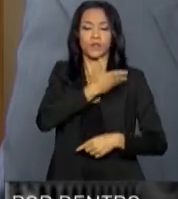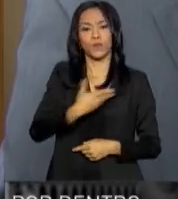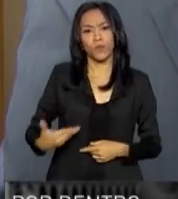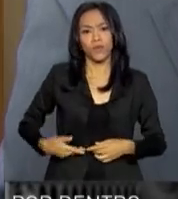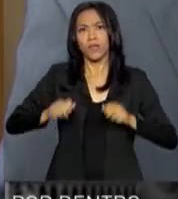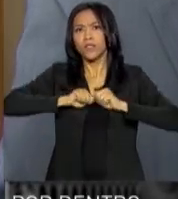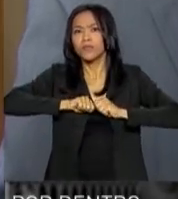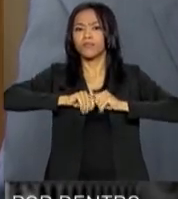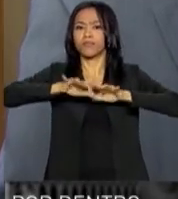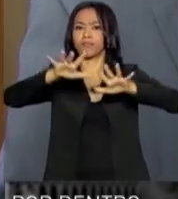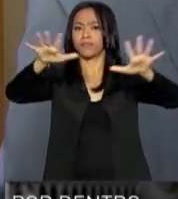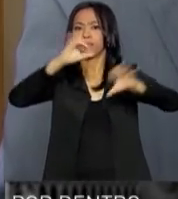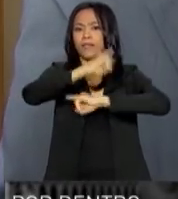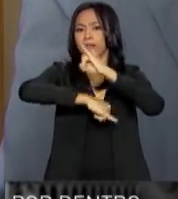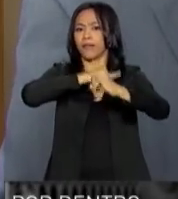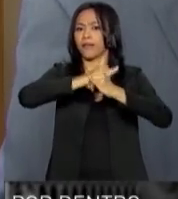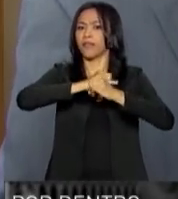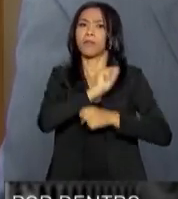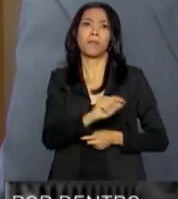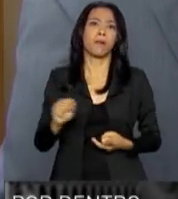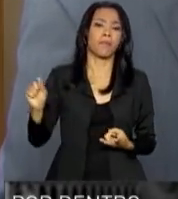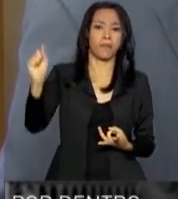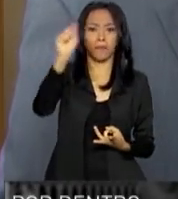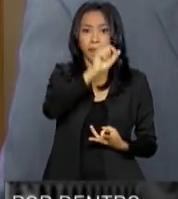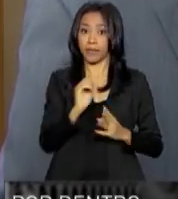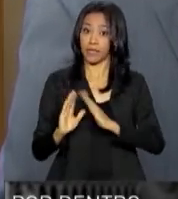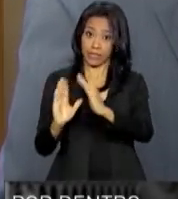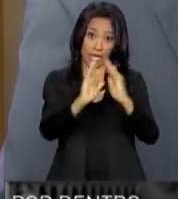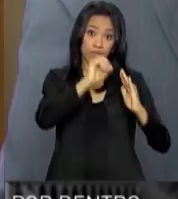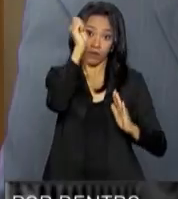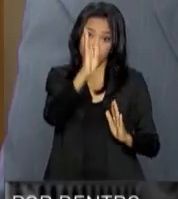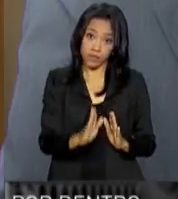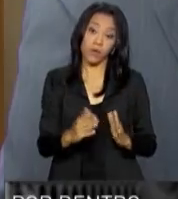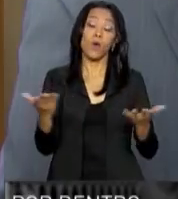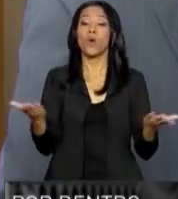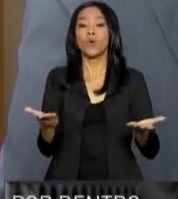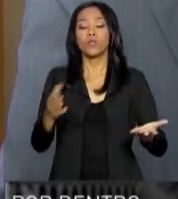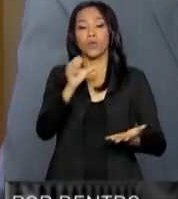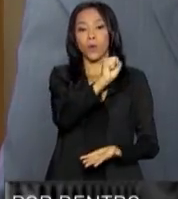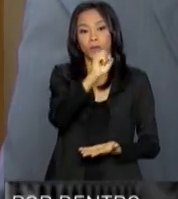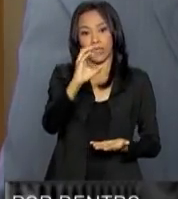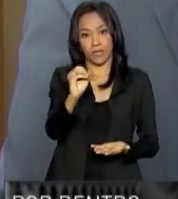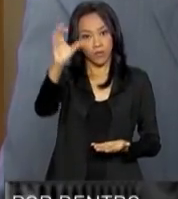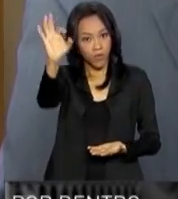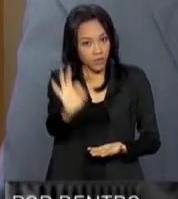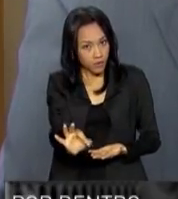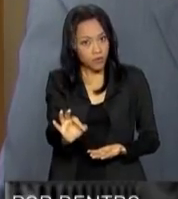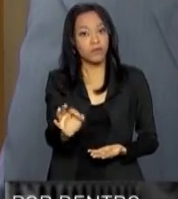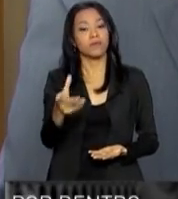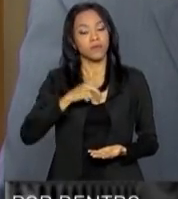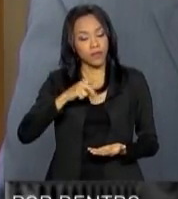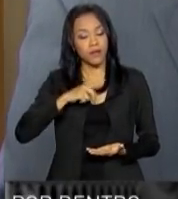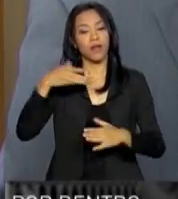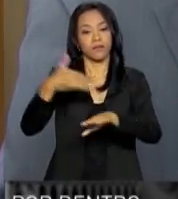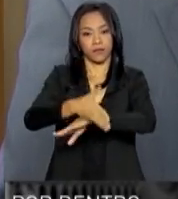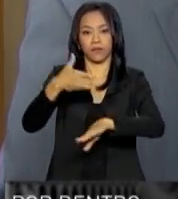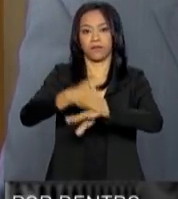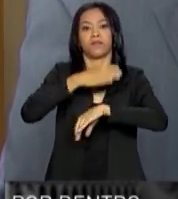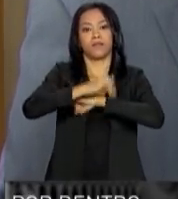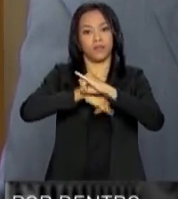todas as casas do país o hoje 85% das instâncias do país existe algum tipo de acesso à internet